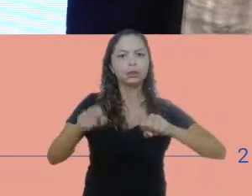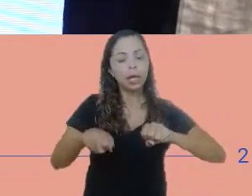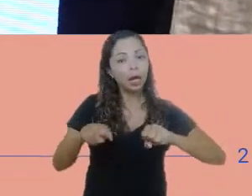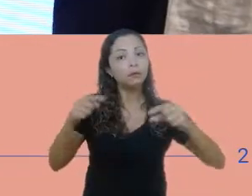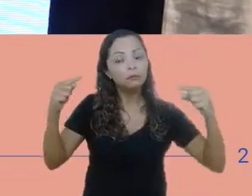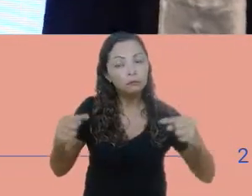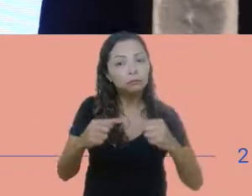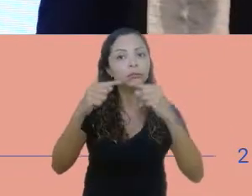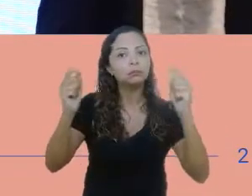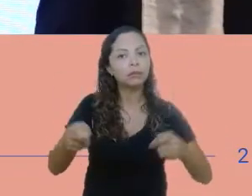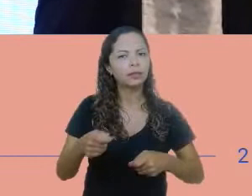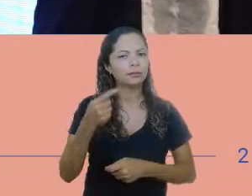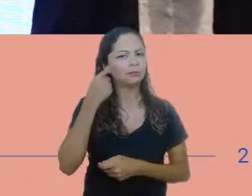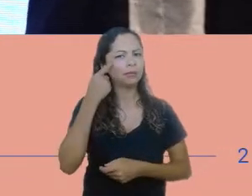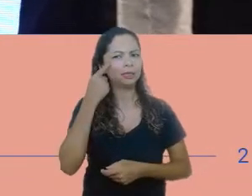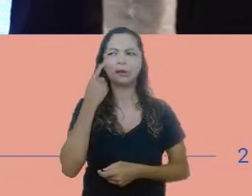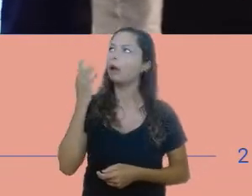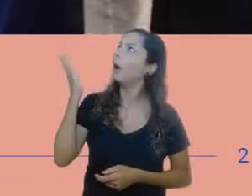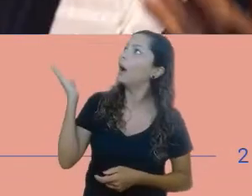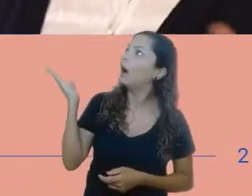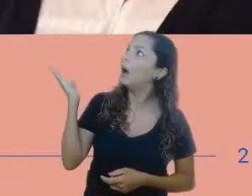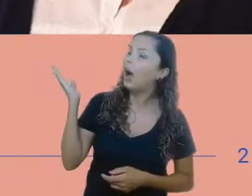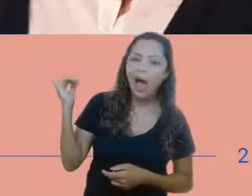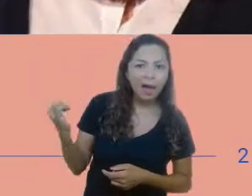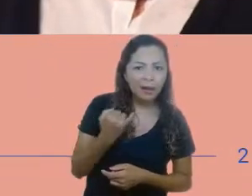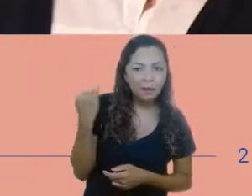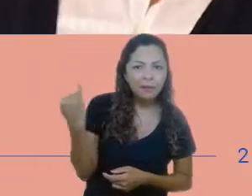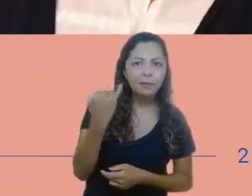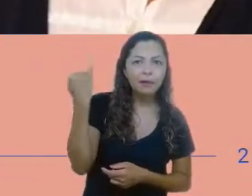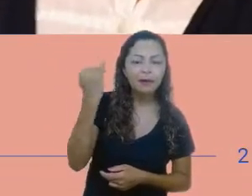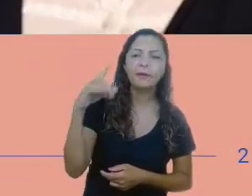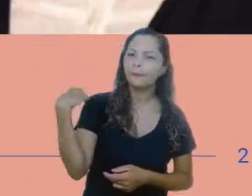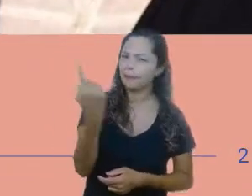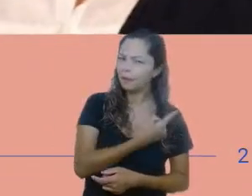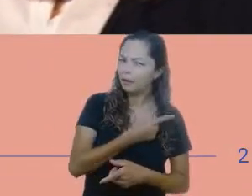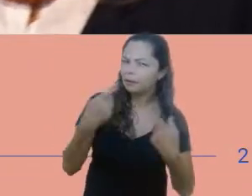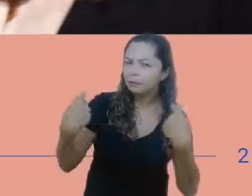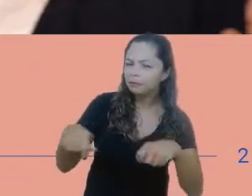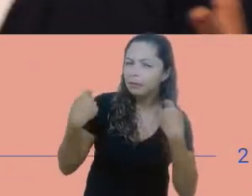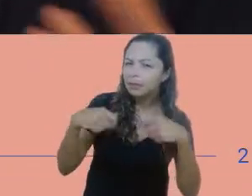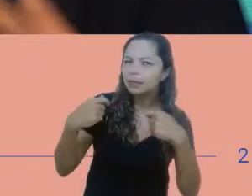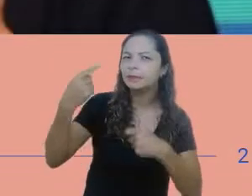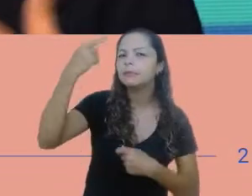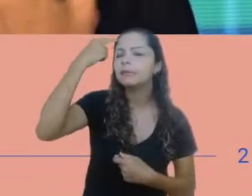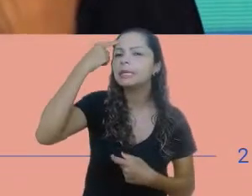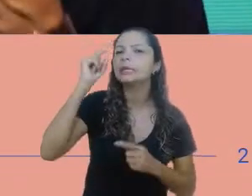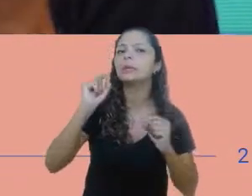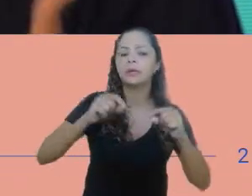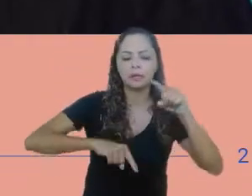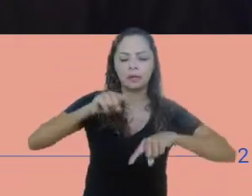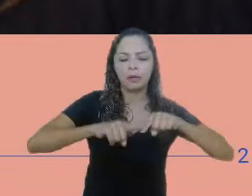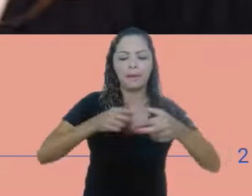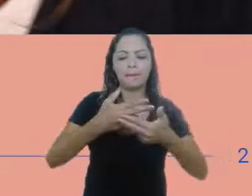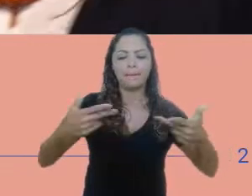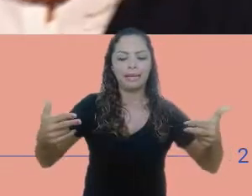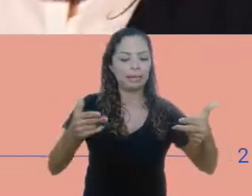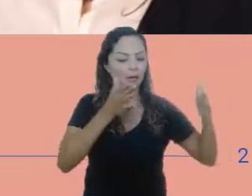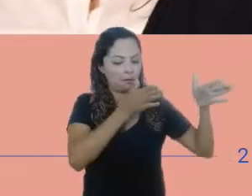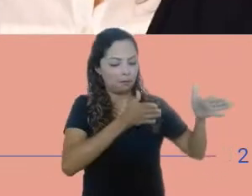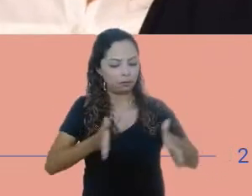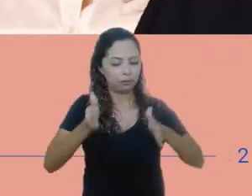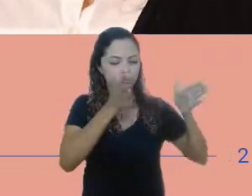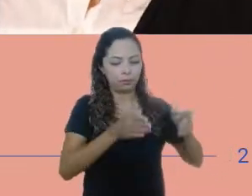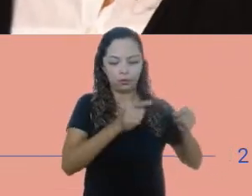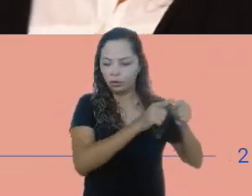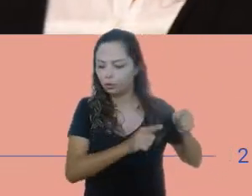essencial Será que a gente não tem que ter um olhar mais ampliado para o fluxo de materiais a experiência do usuário